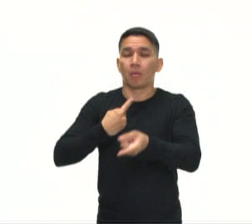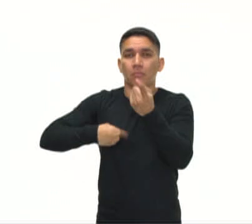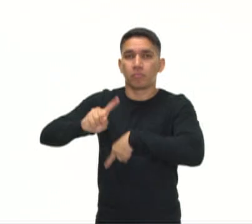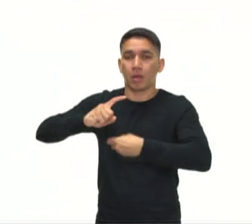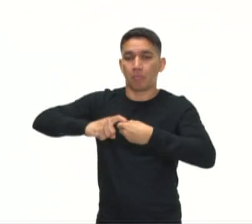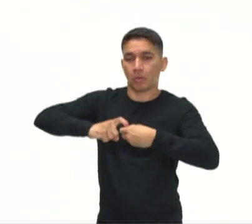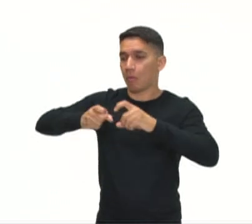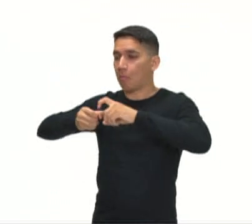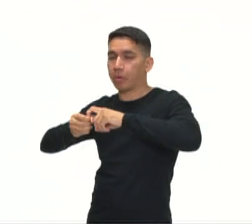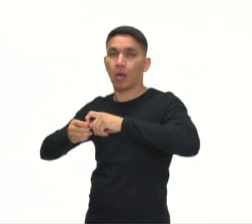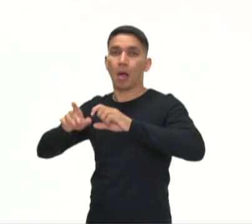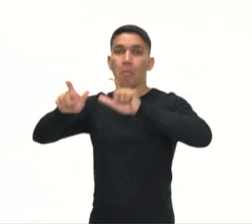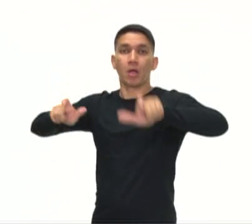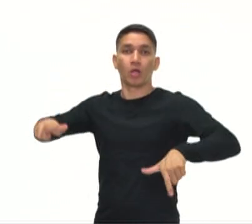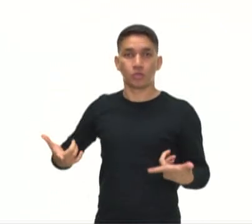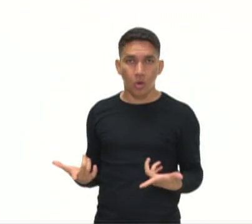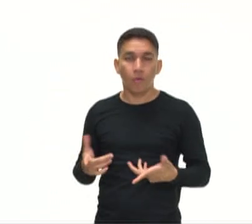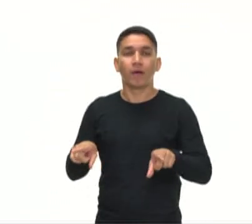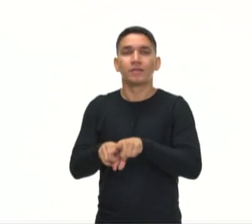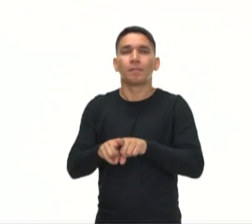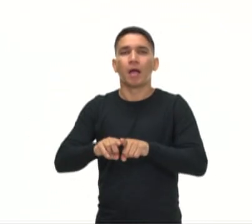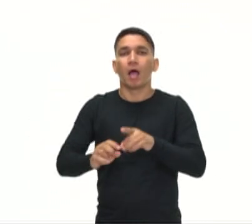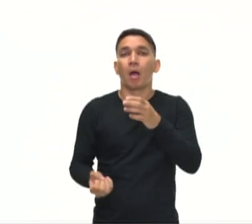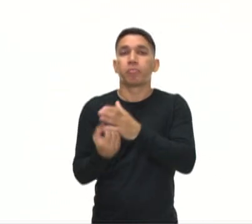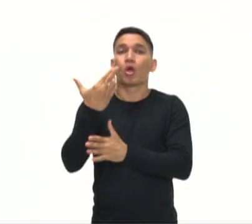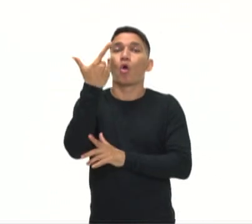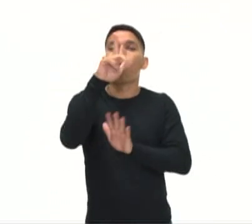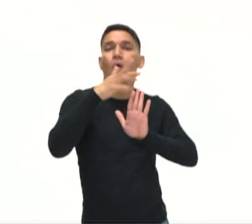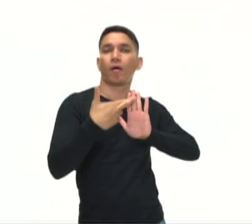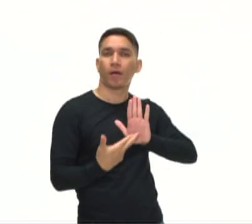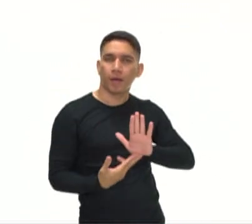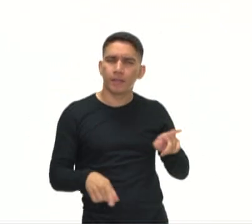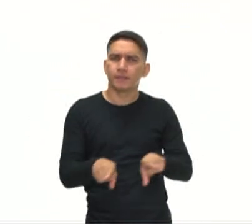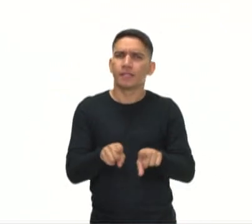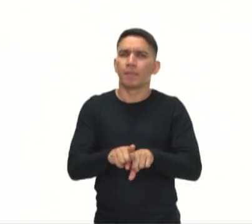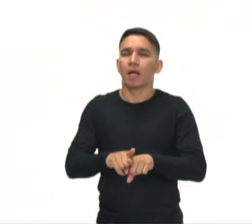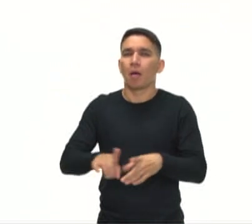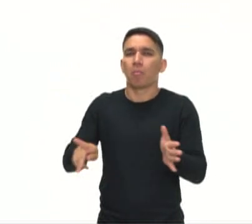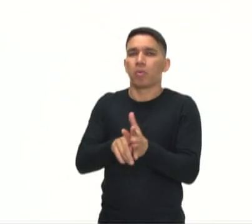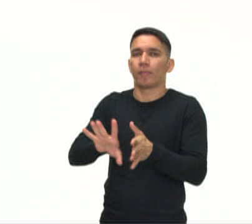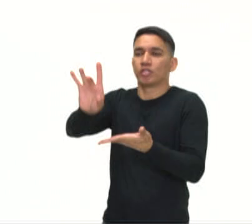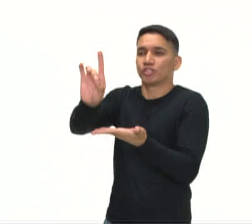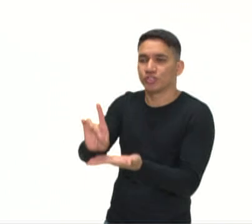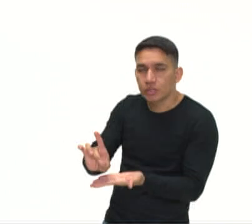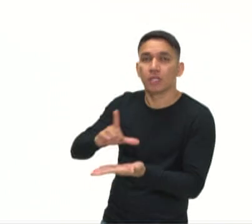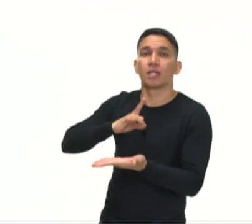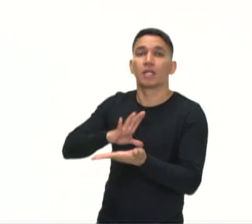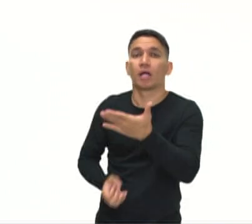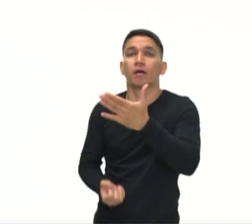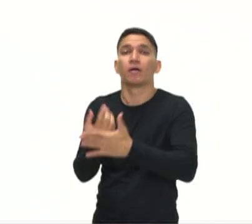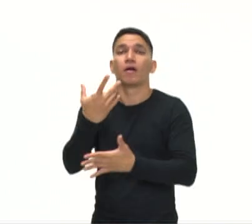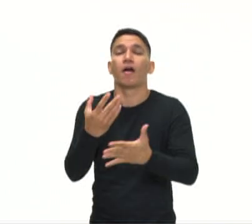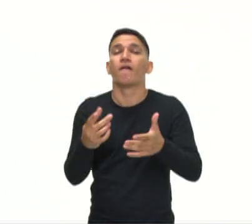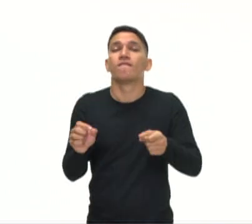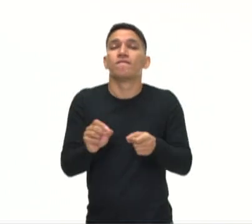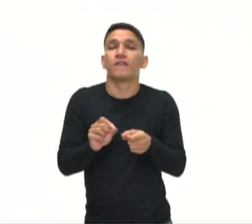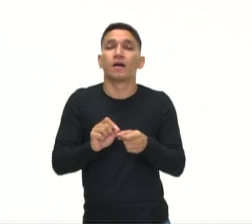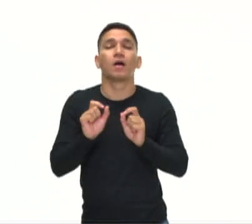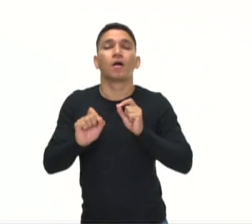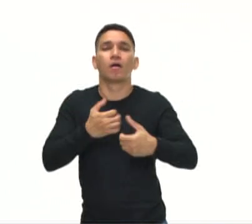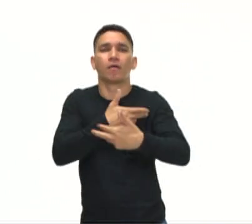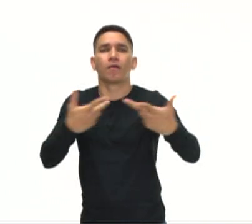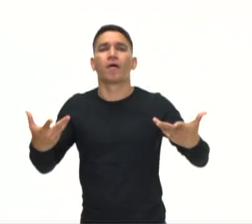as pessoas, desenvolve outras regras e formas do direito e tem a função de criar solidariedade